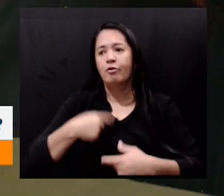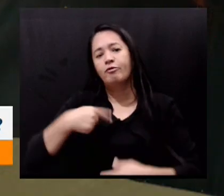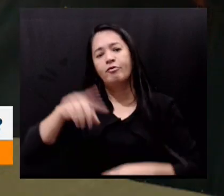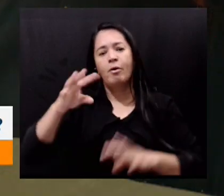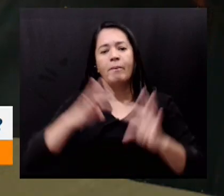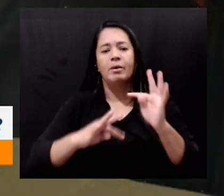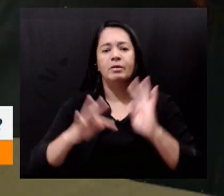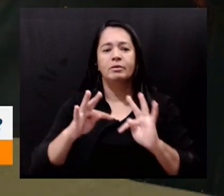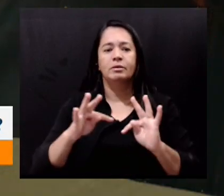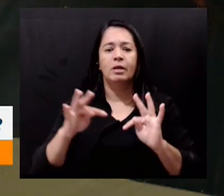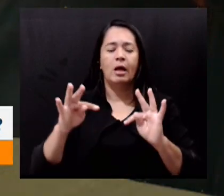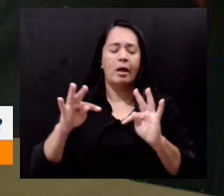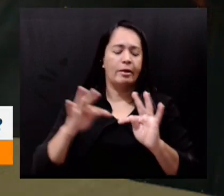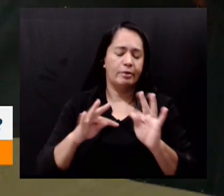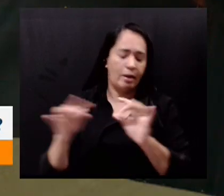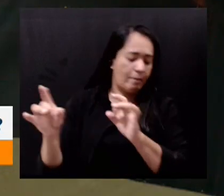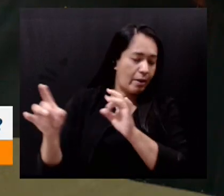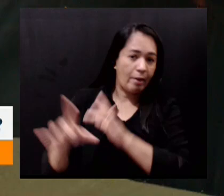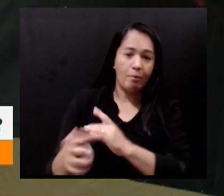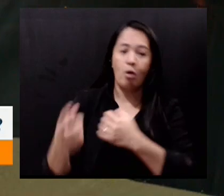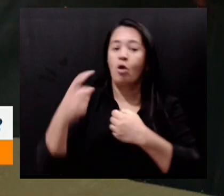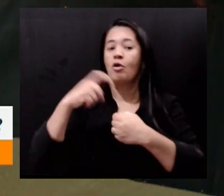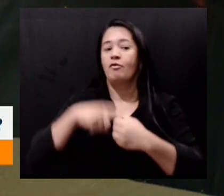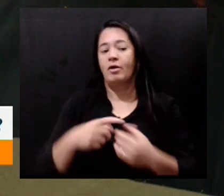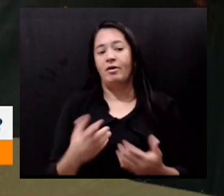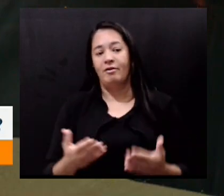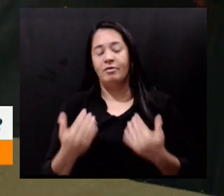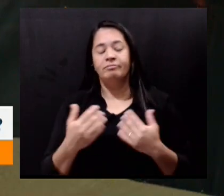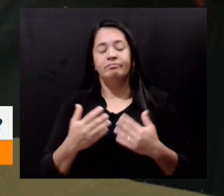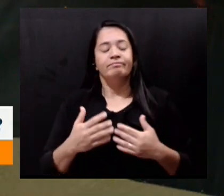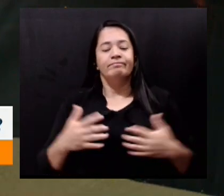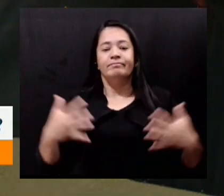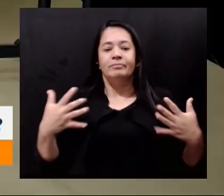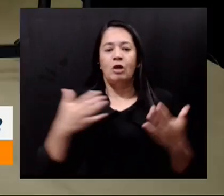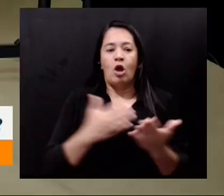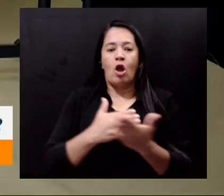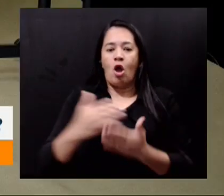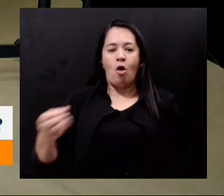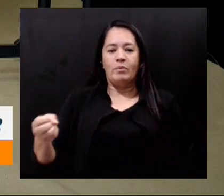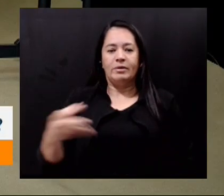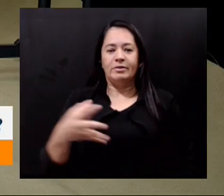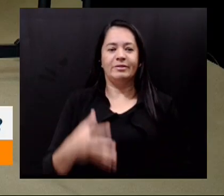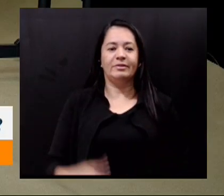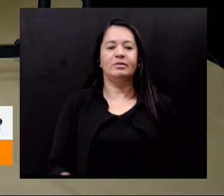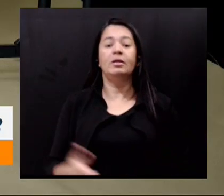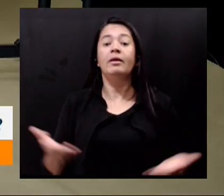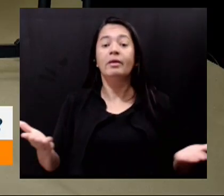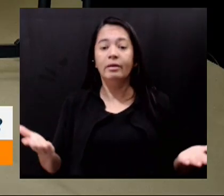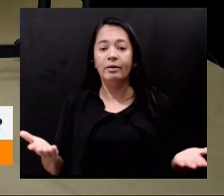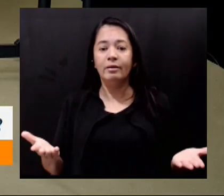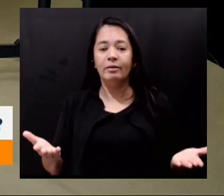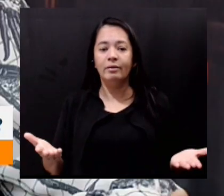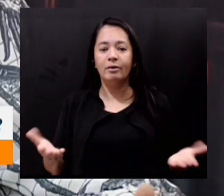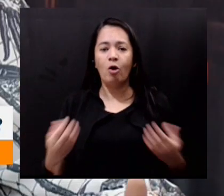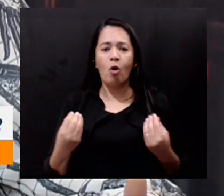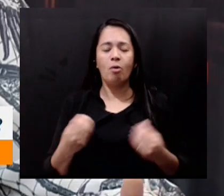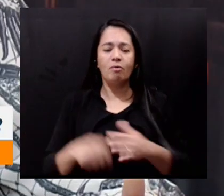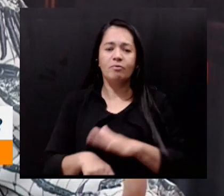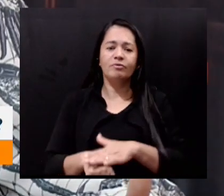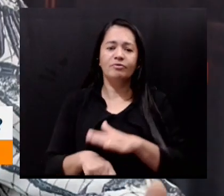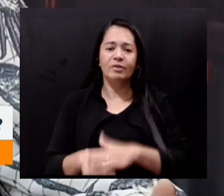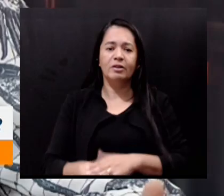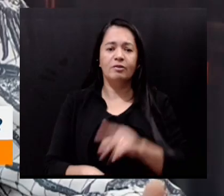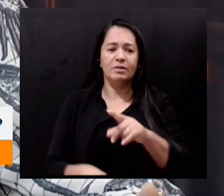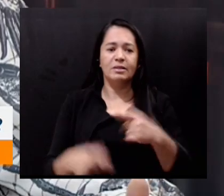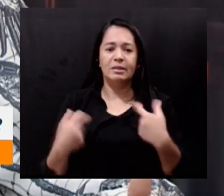eu vou voltar, né, vamos lá, ressurgindo como uma fênix. E aí, como é que faz? Então, uma das coisas que você precisa avaliar é se aquilo